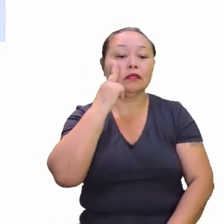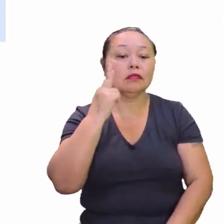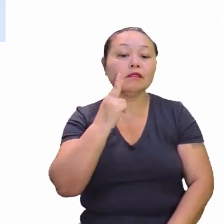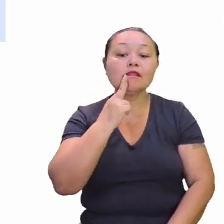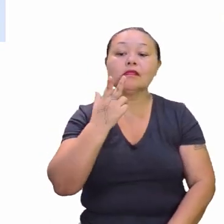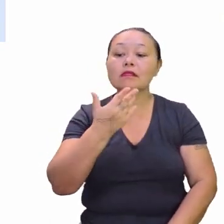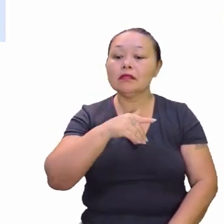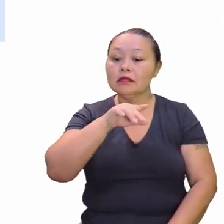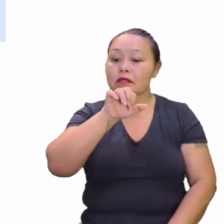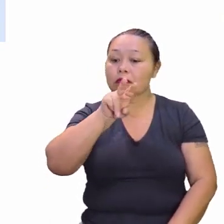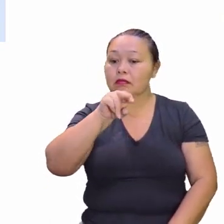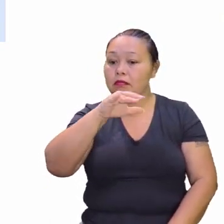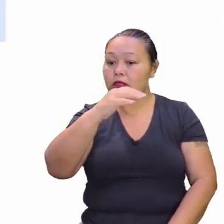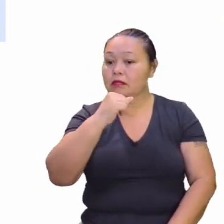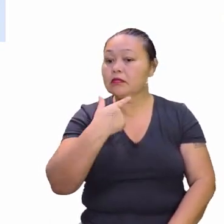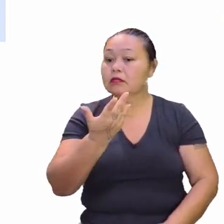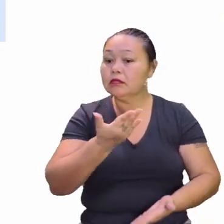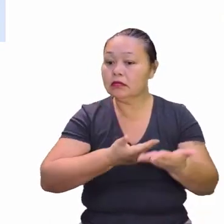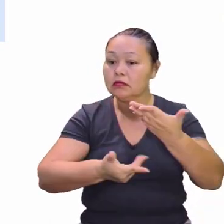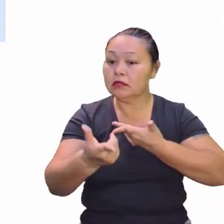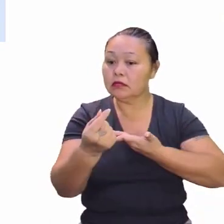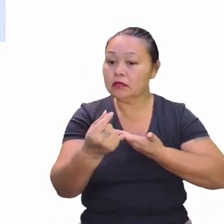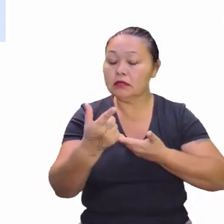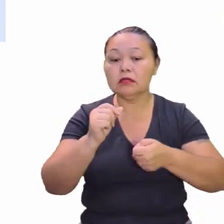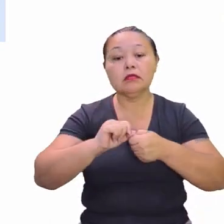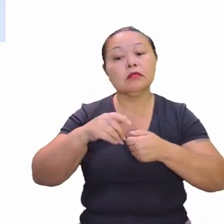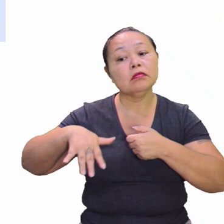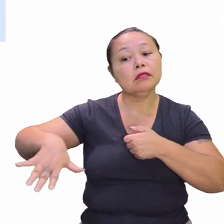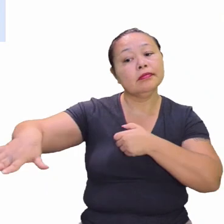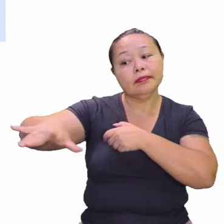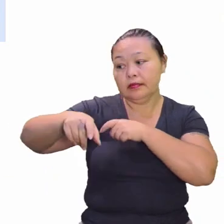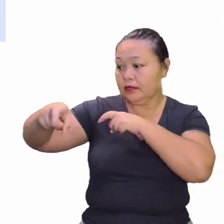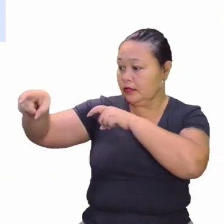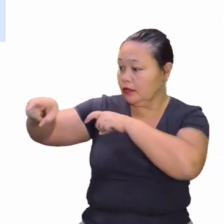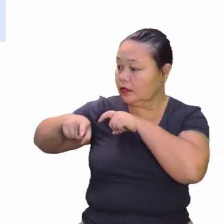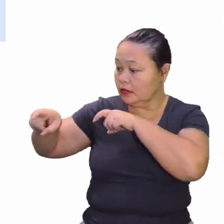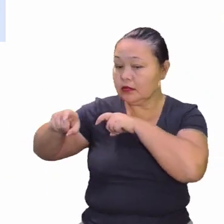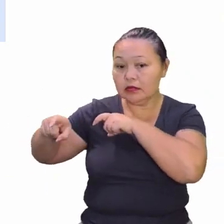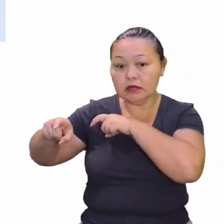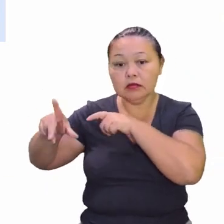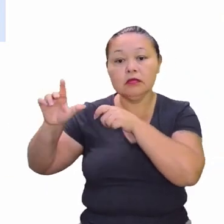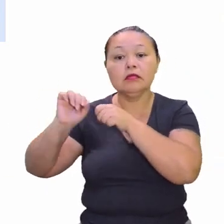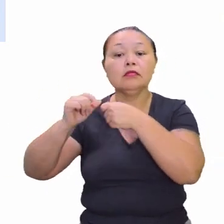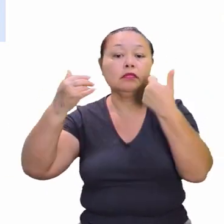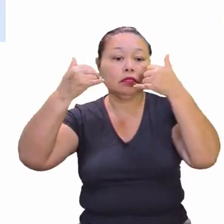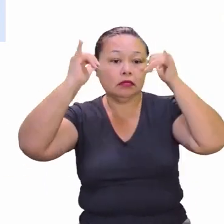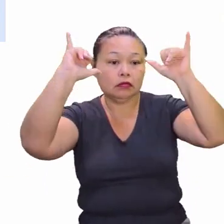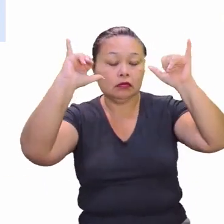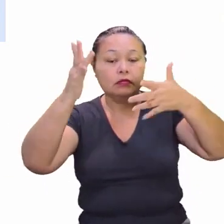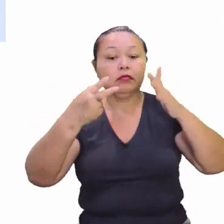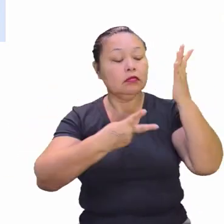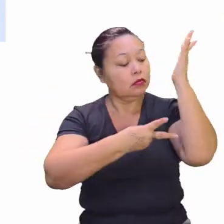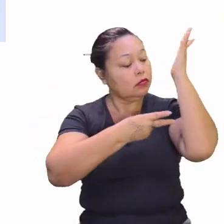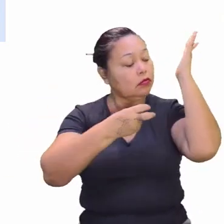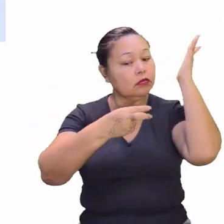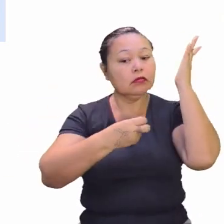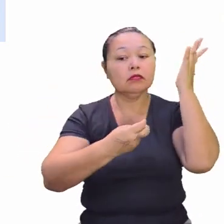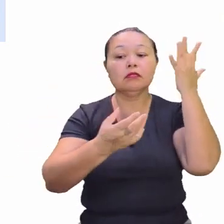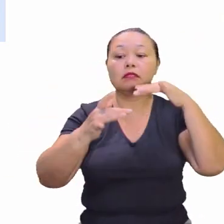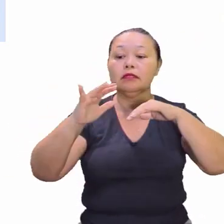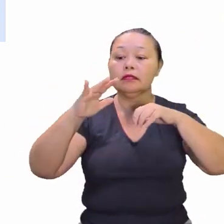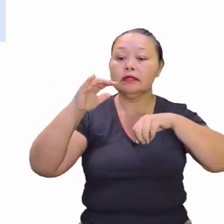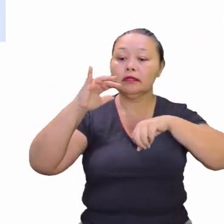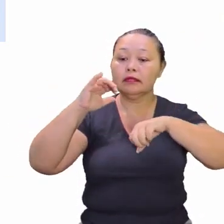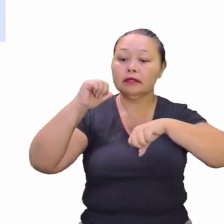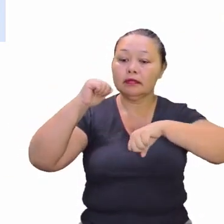serviços e comércio. Então, nós temos a atividade da agricultura em Rondônia, na pecuária, no extrativismo